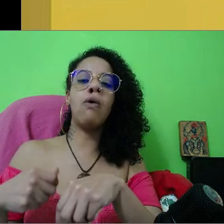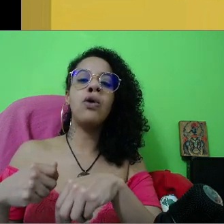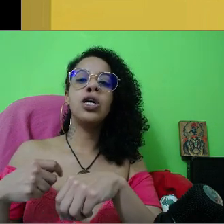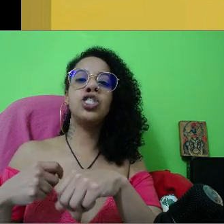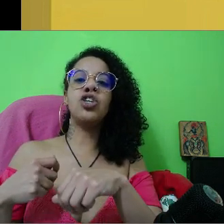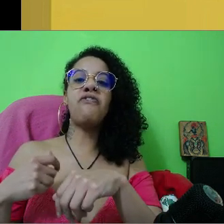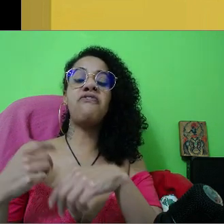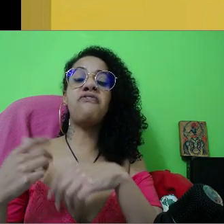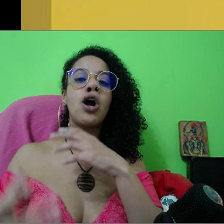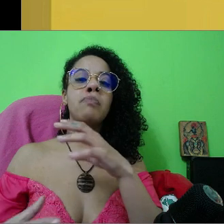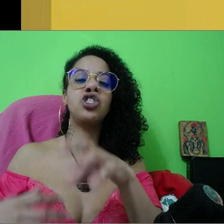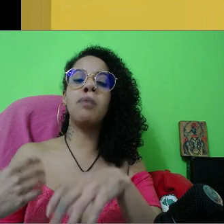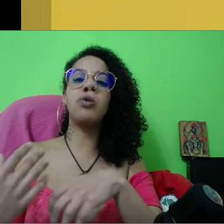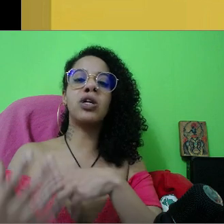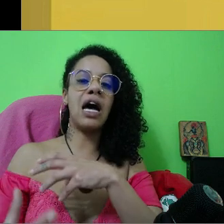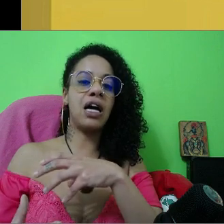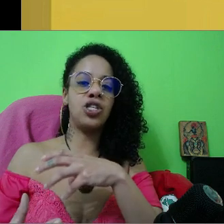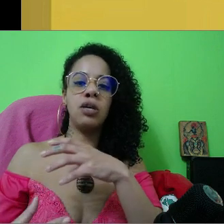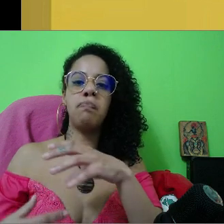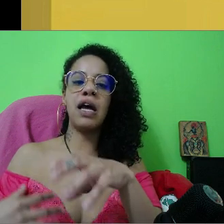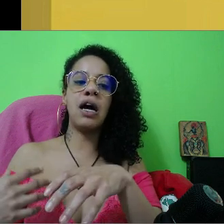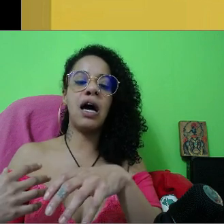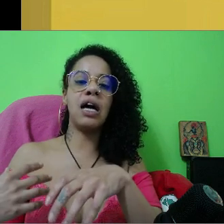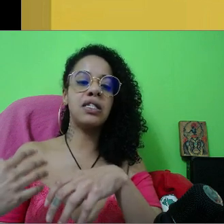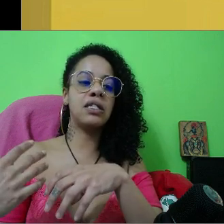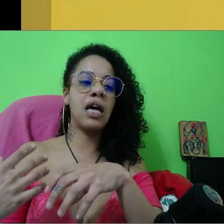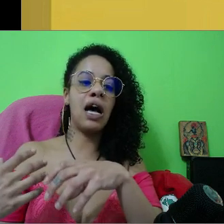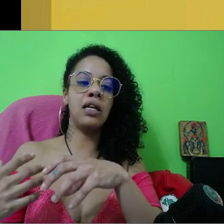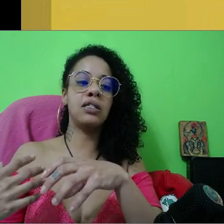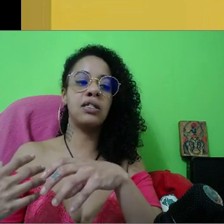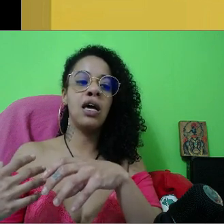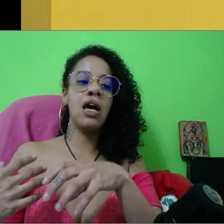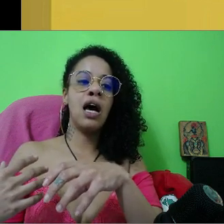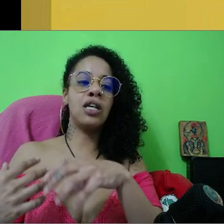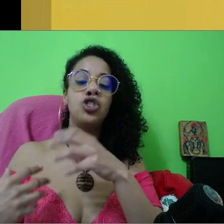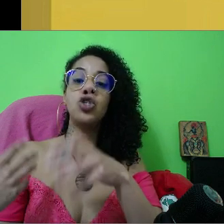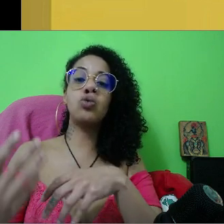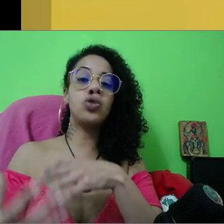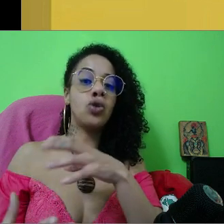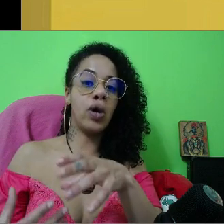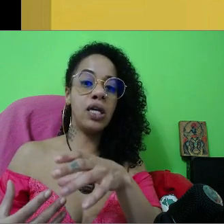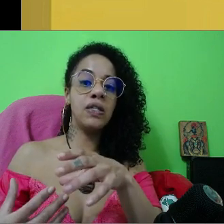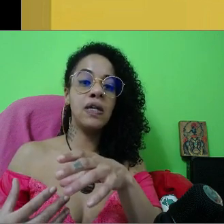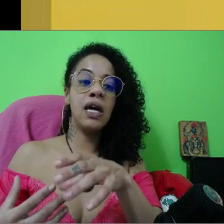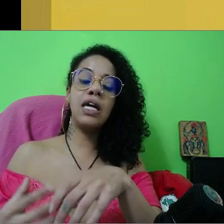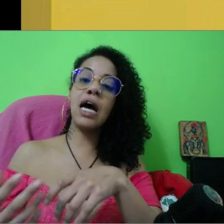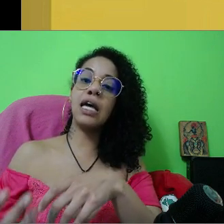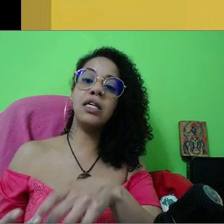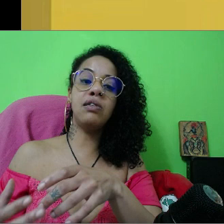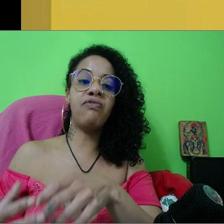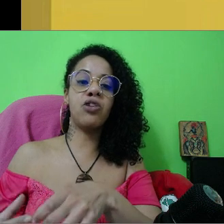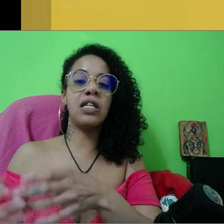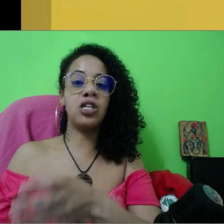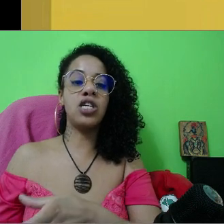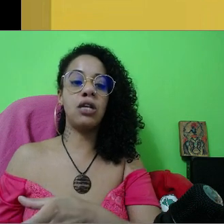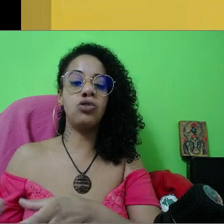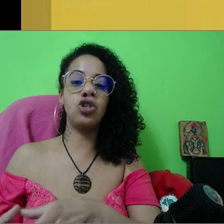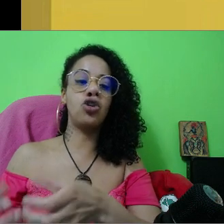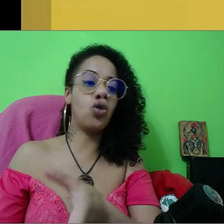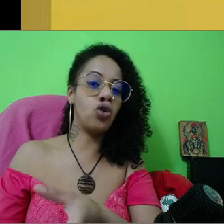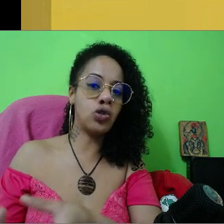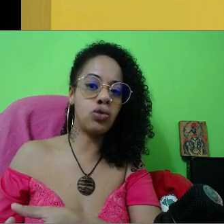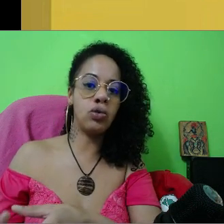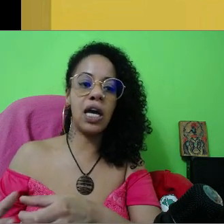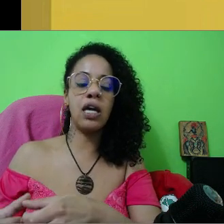intelectual de formas de abordagem para as discussões E aí se for